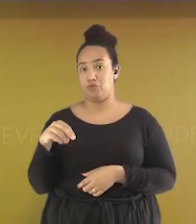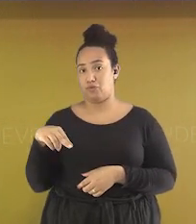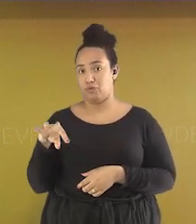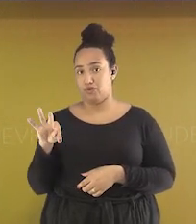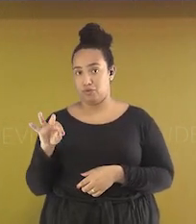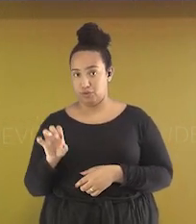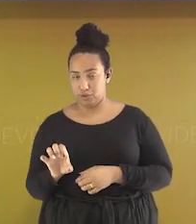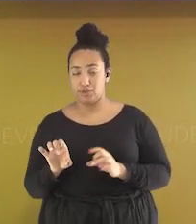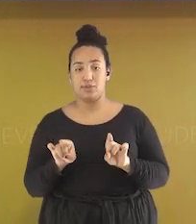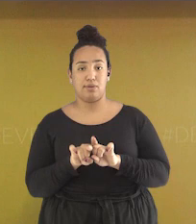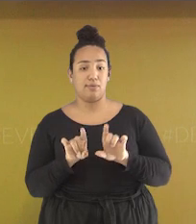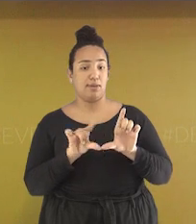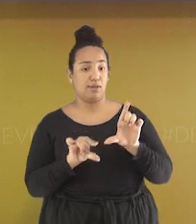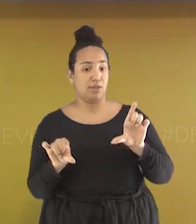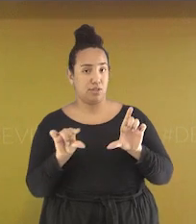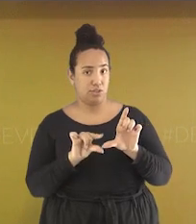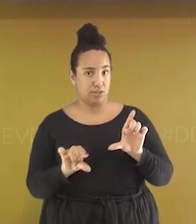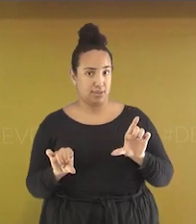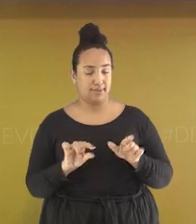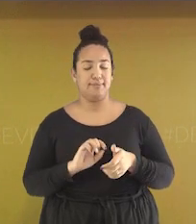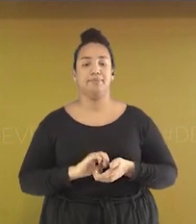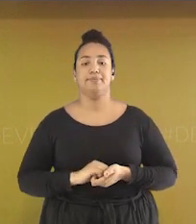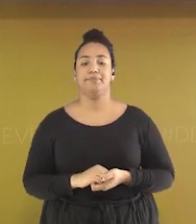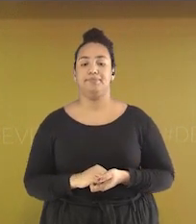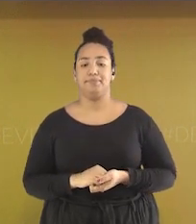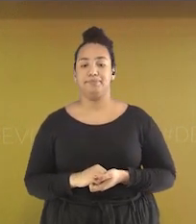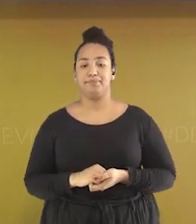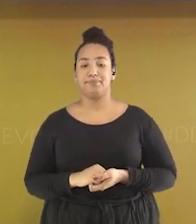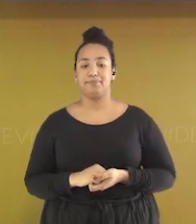fonte e a legenda. Vamos lá?